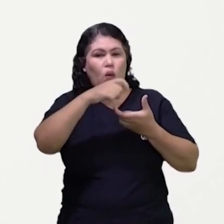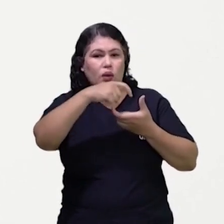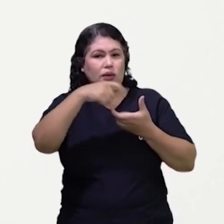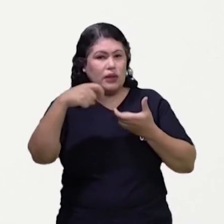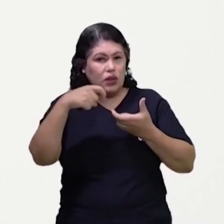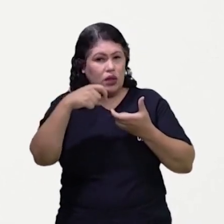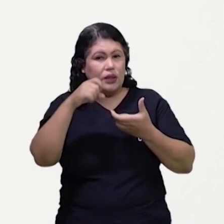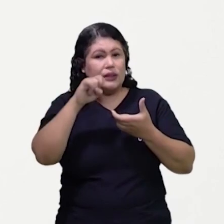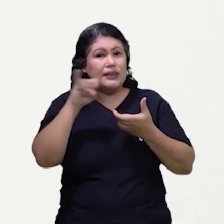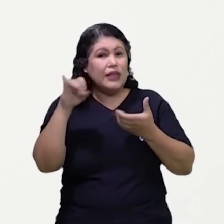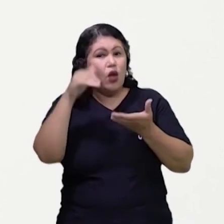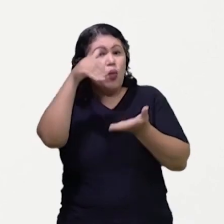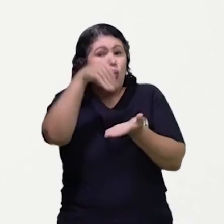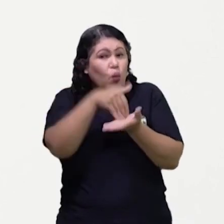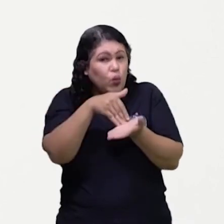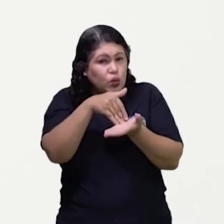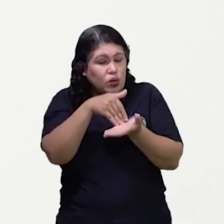aqui.